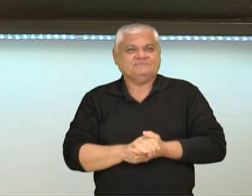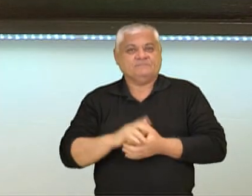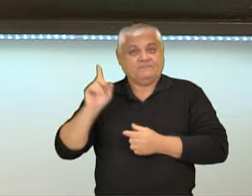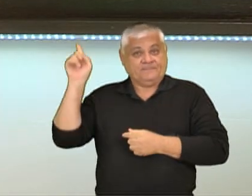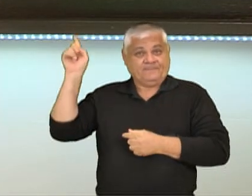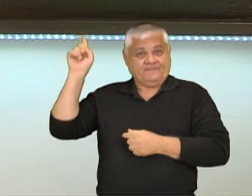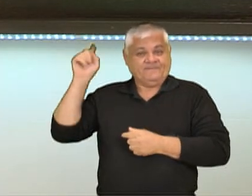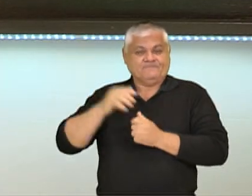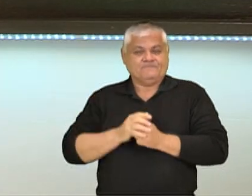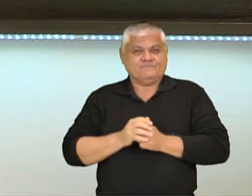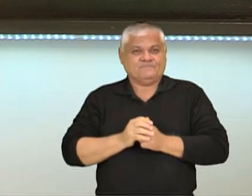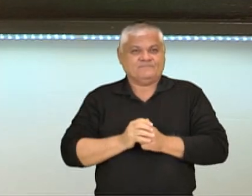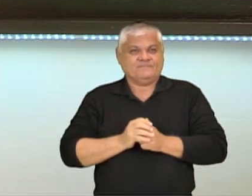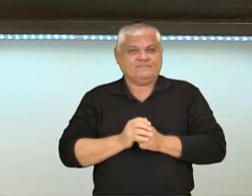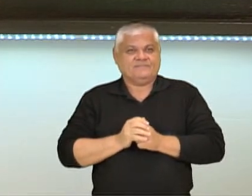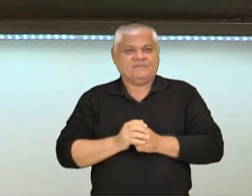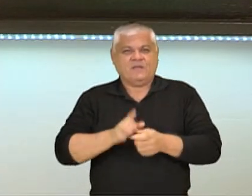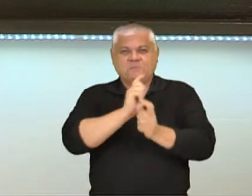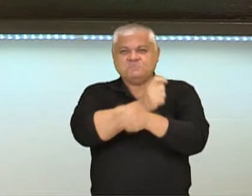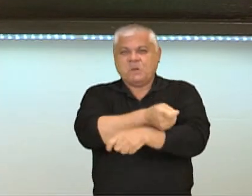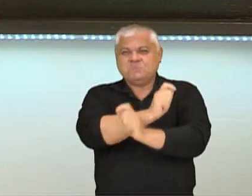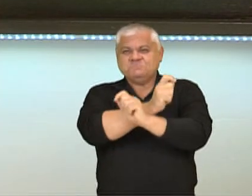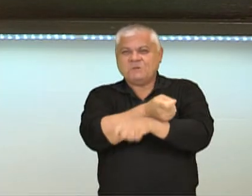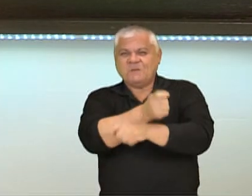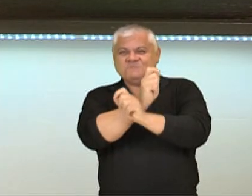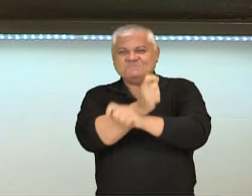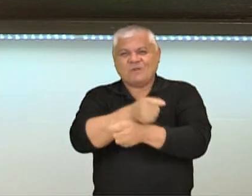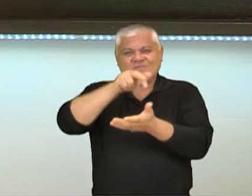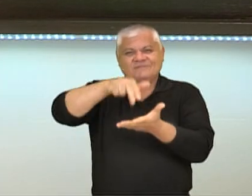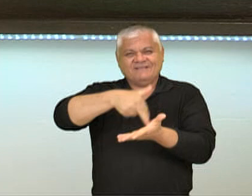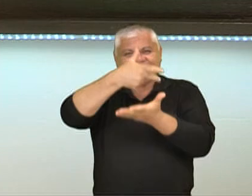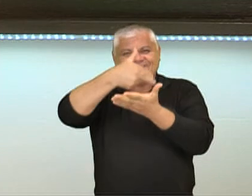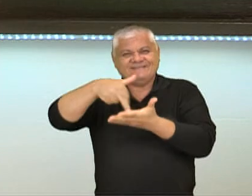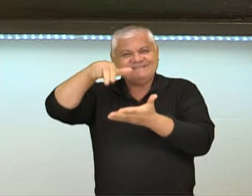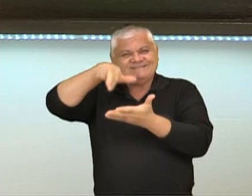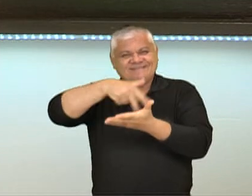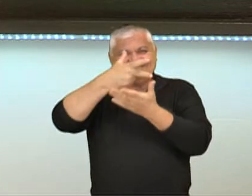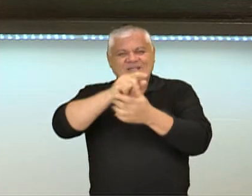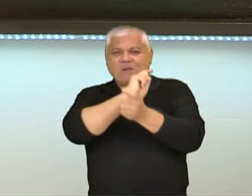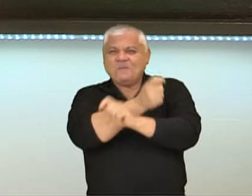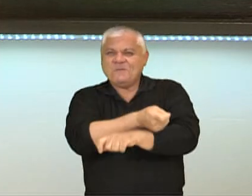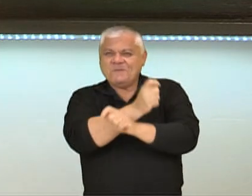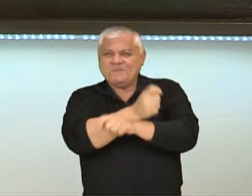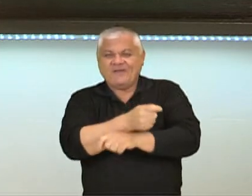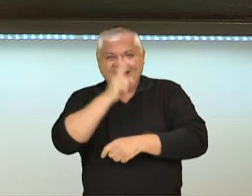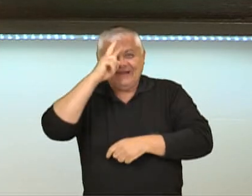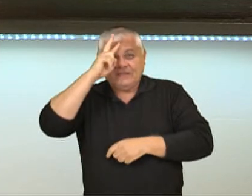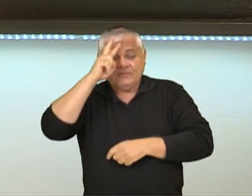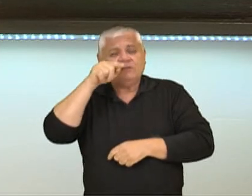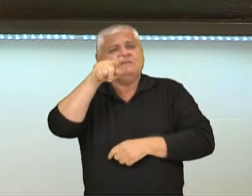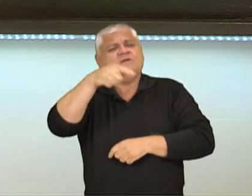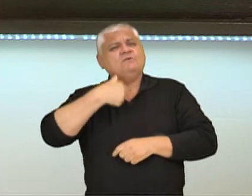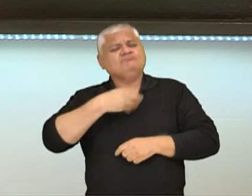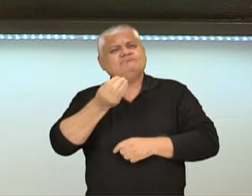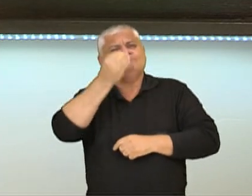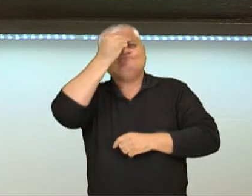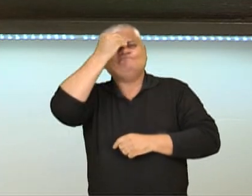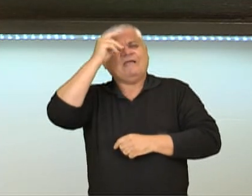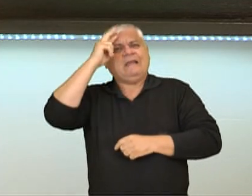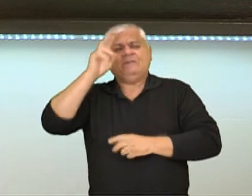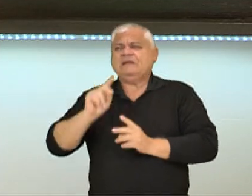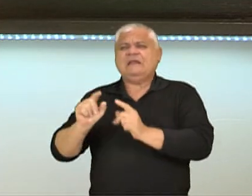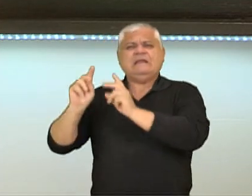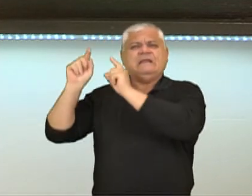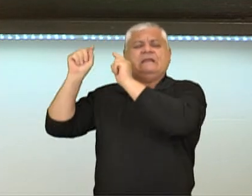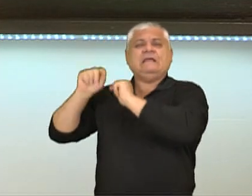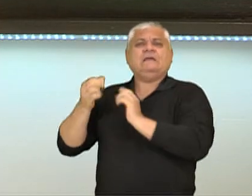exemplo aqui, né? Que é uma dança bem conhecida, inclusive, que marcou uma época. Então, se você lembra de uma dança que você fez, você consegue